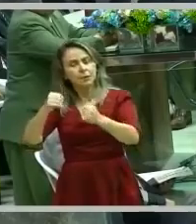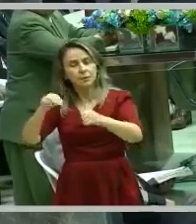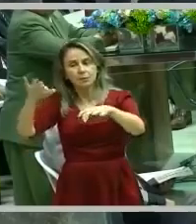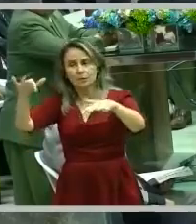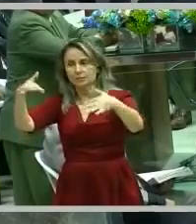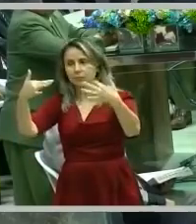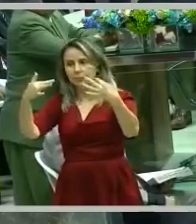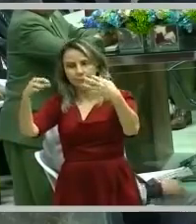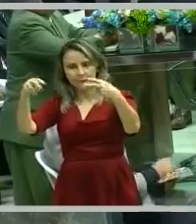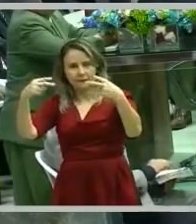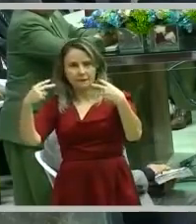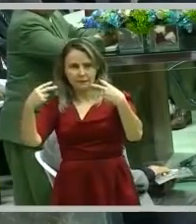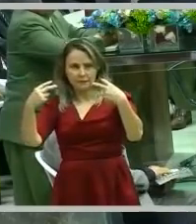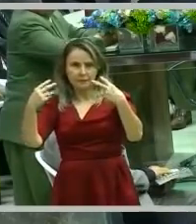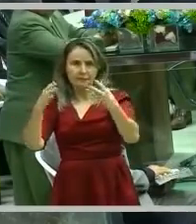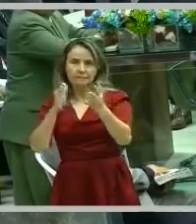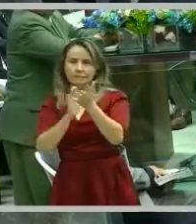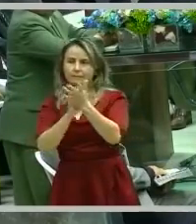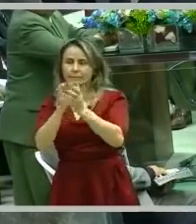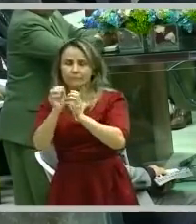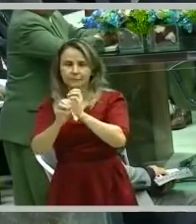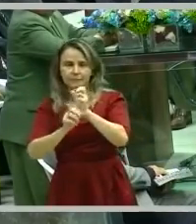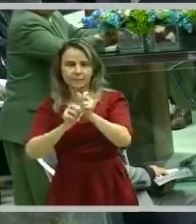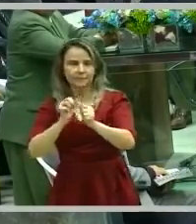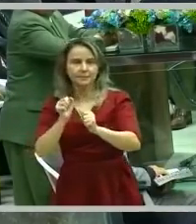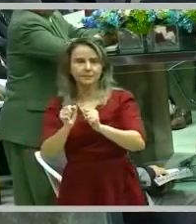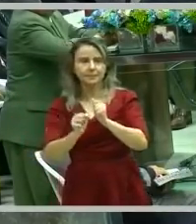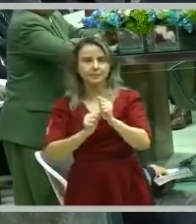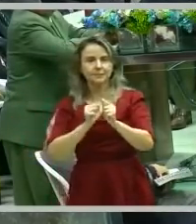Aleluia! Aleluia!